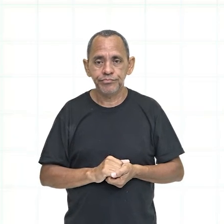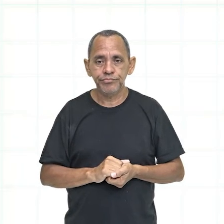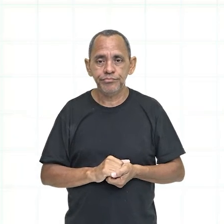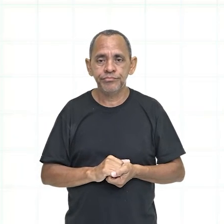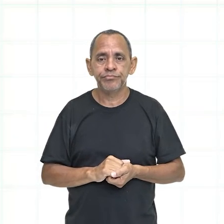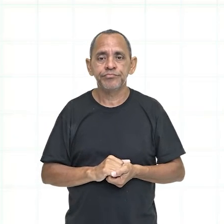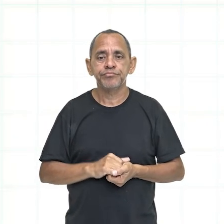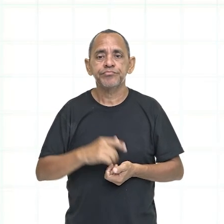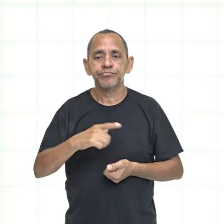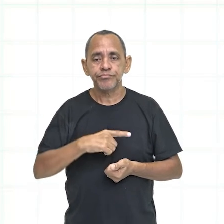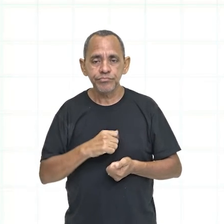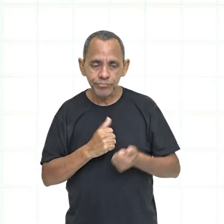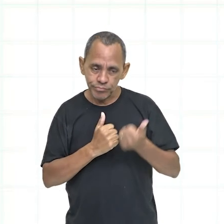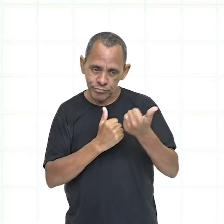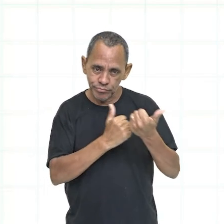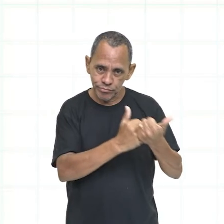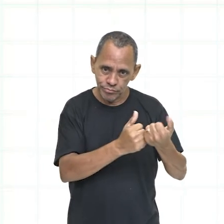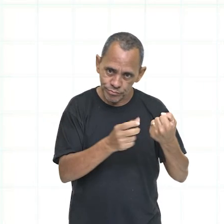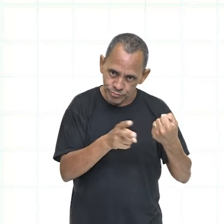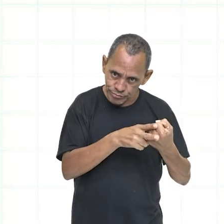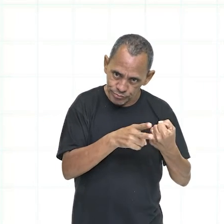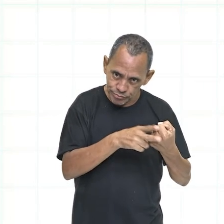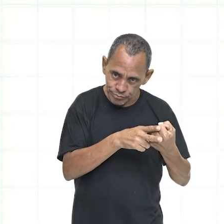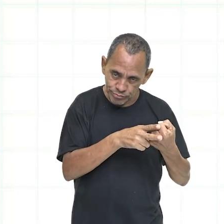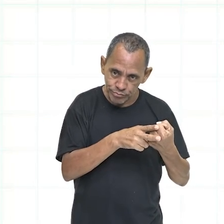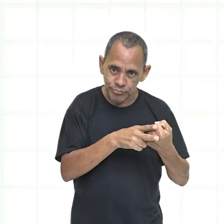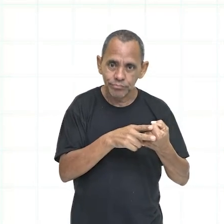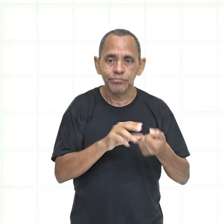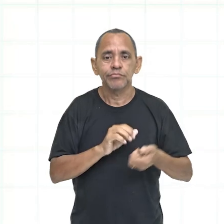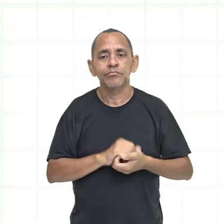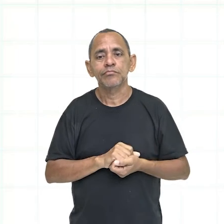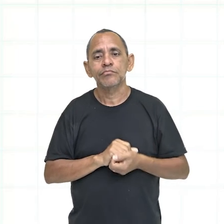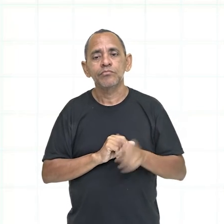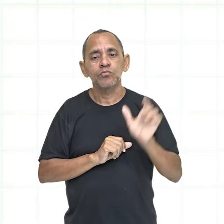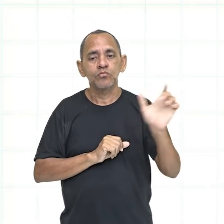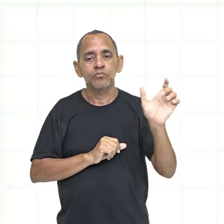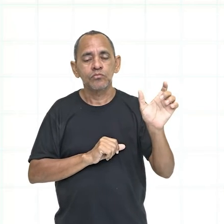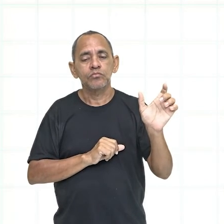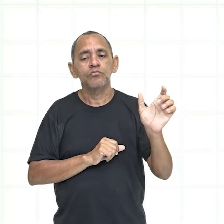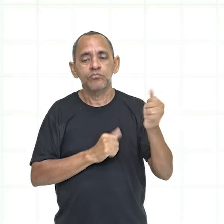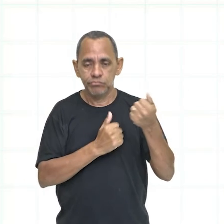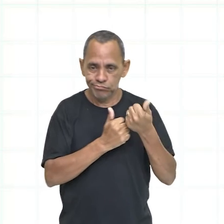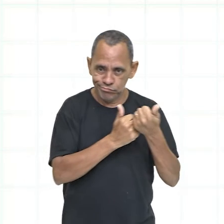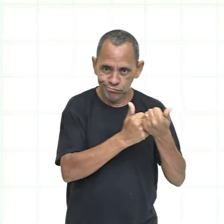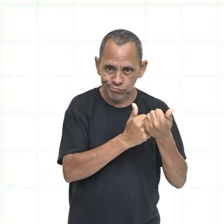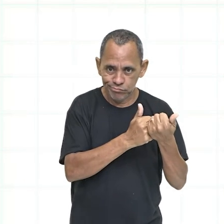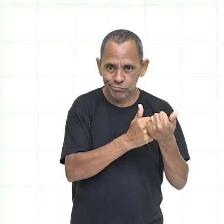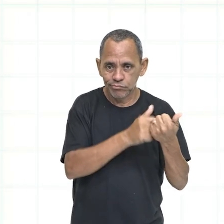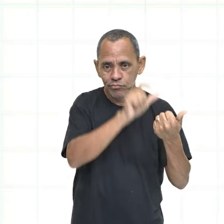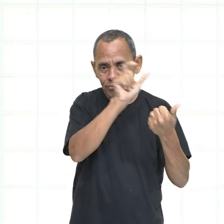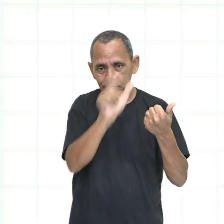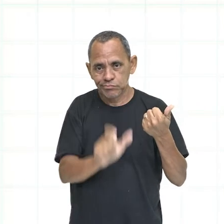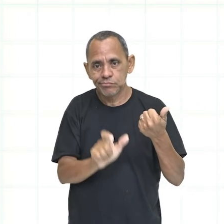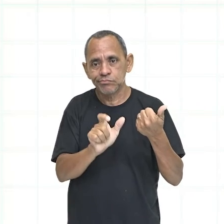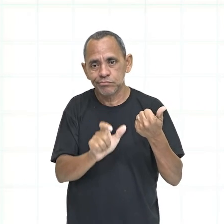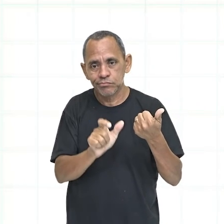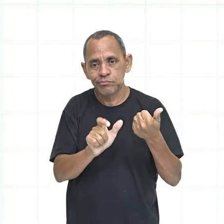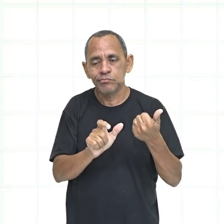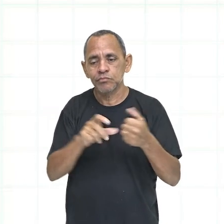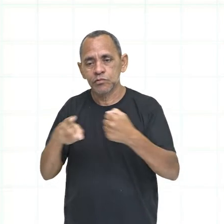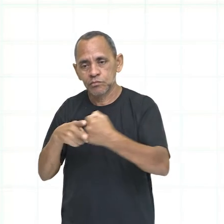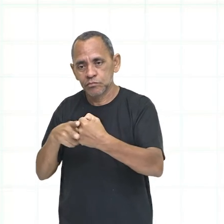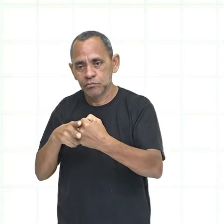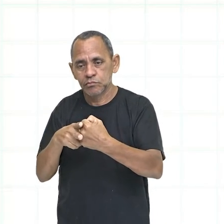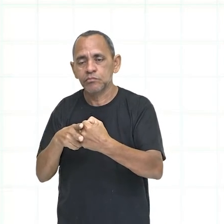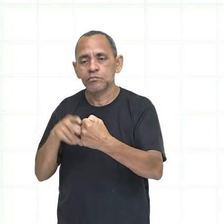sujeito, aliás, o verbo auxiliar might, que é o verbo modal, aí o sujeito, o verbo principal, main verb,